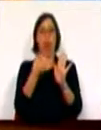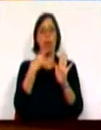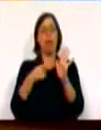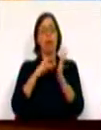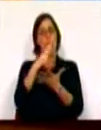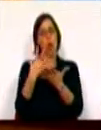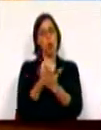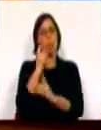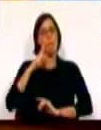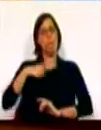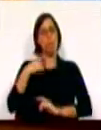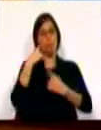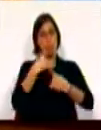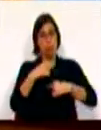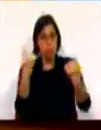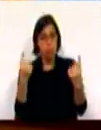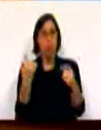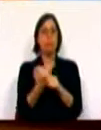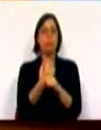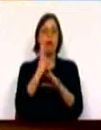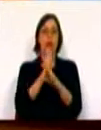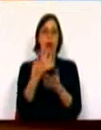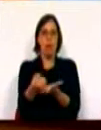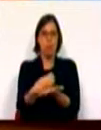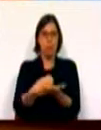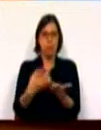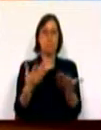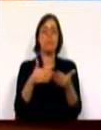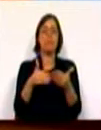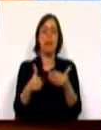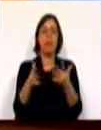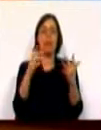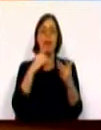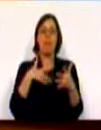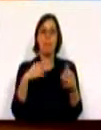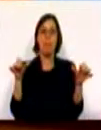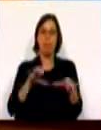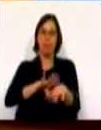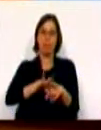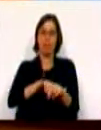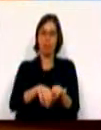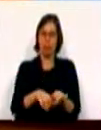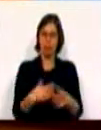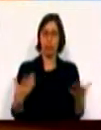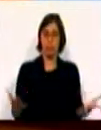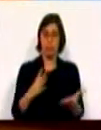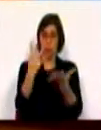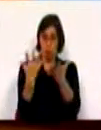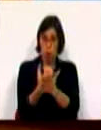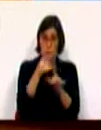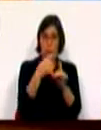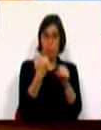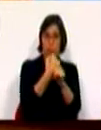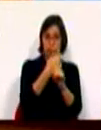à recuperação do património público que se encontra devoluto e a caminho de uma cada vez maior degradação, recuperando-o